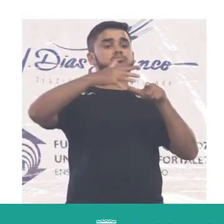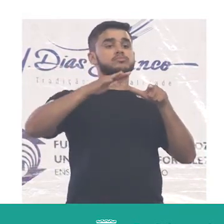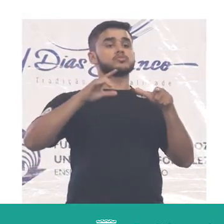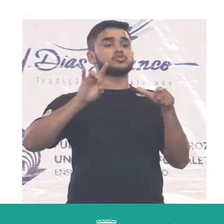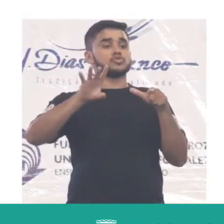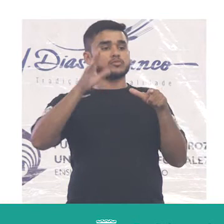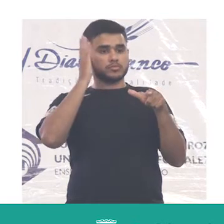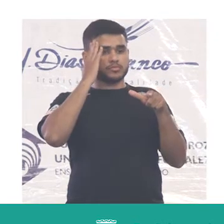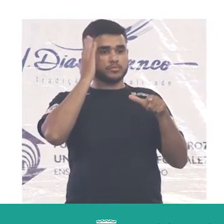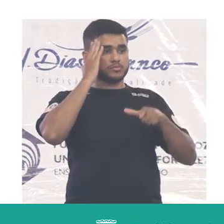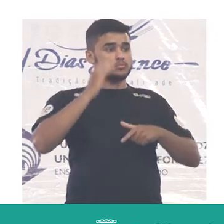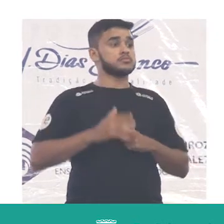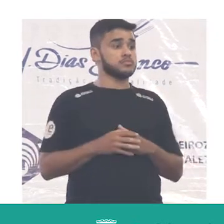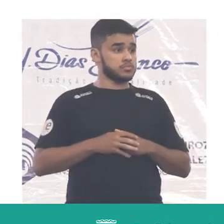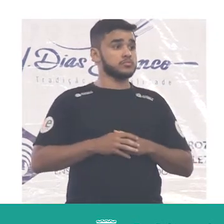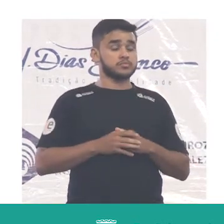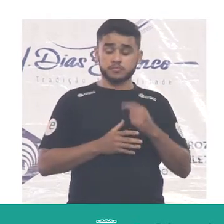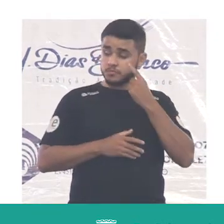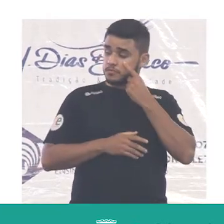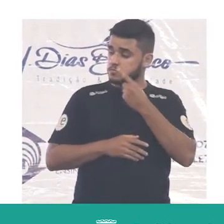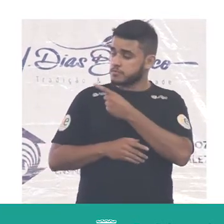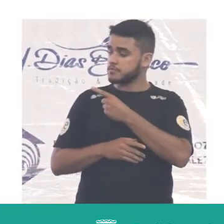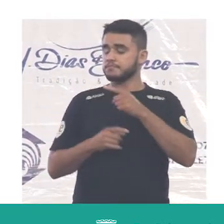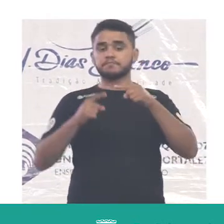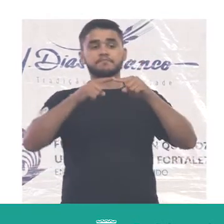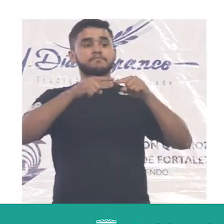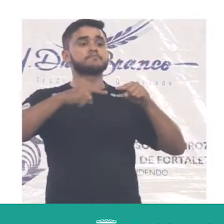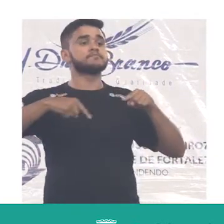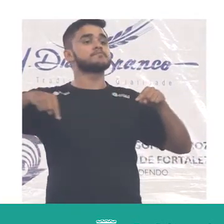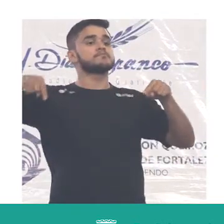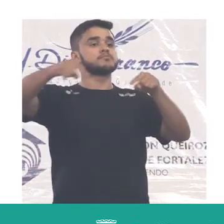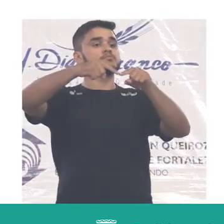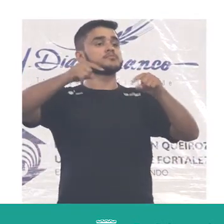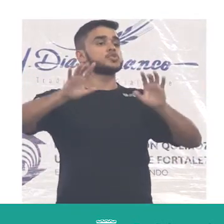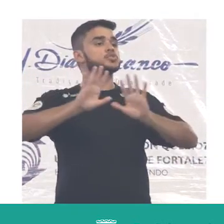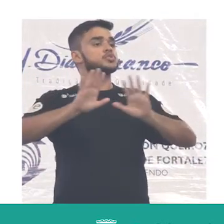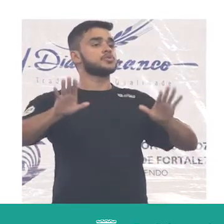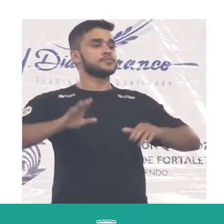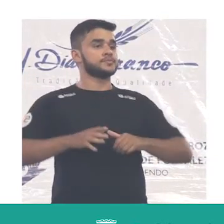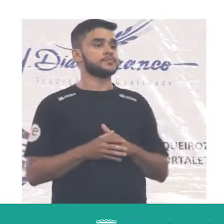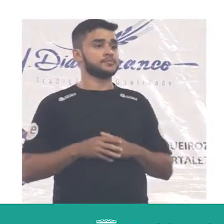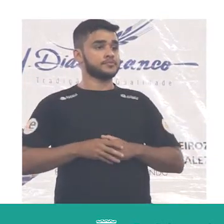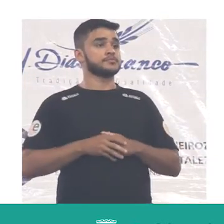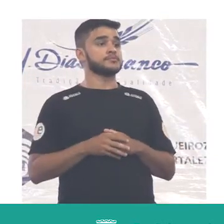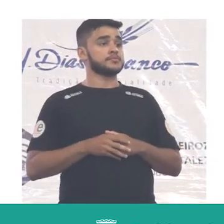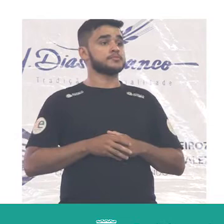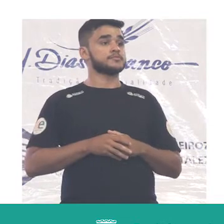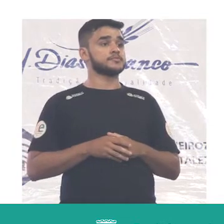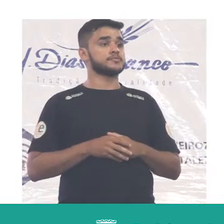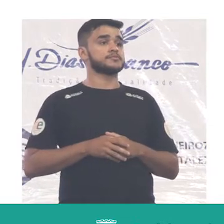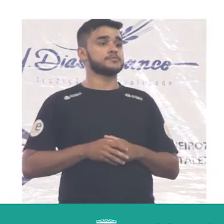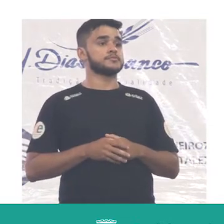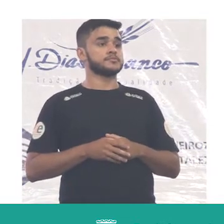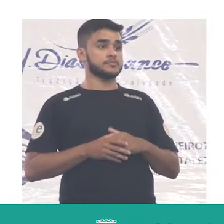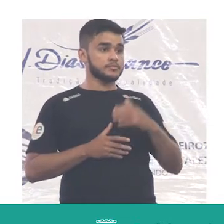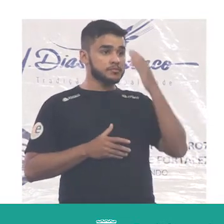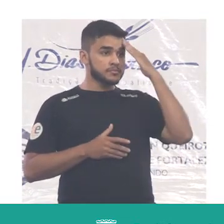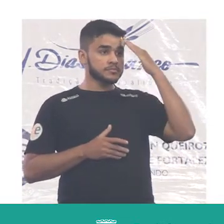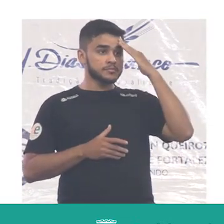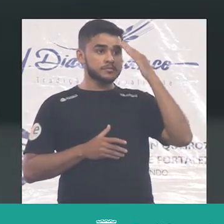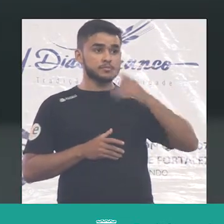do círculo. Ela ficou apenas um anel ao redor dessa ilha seca. Tá